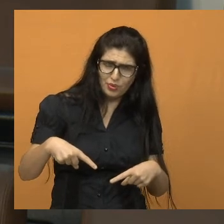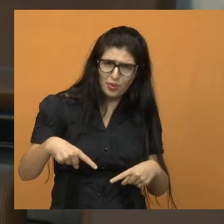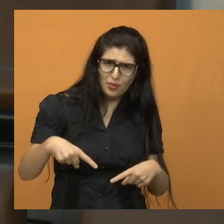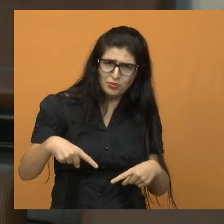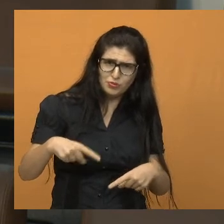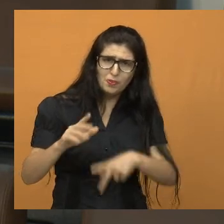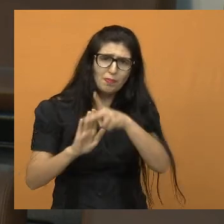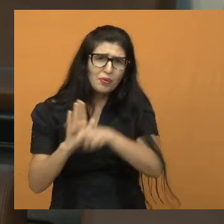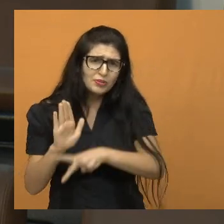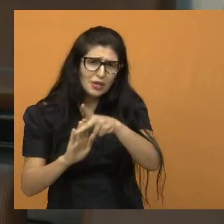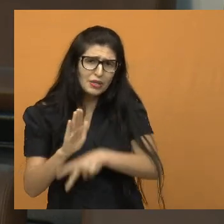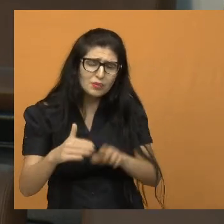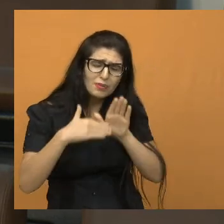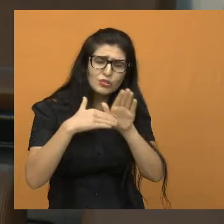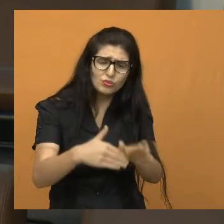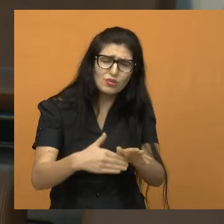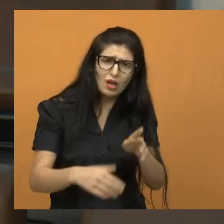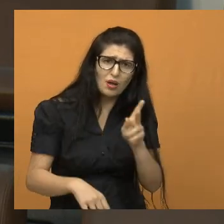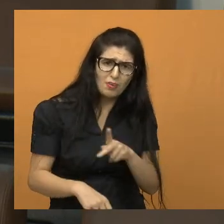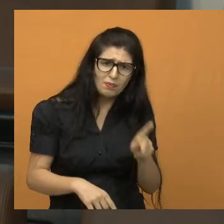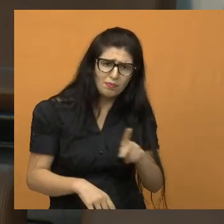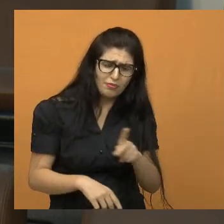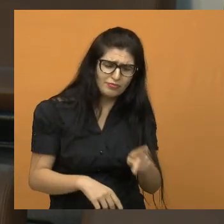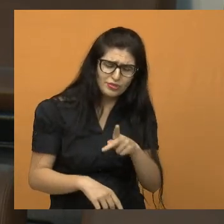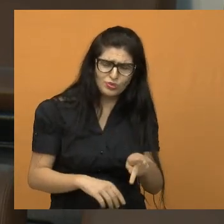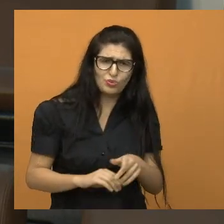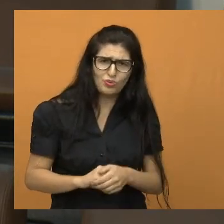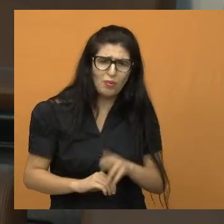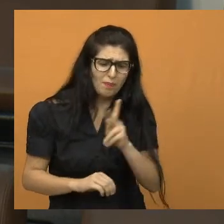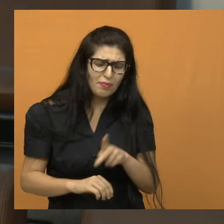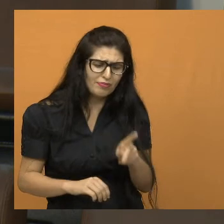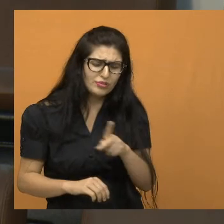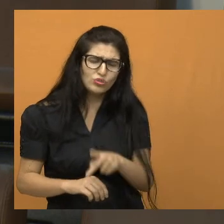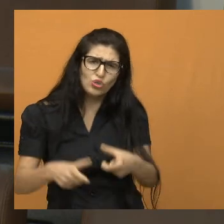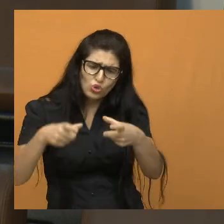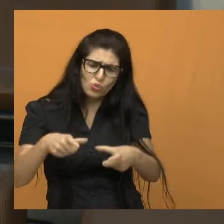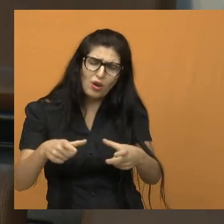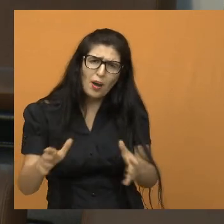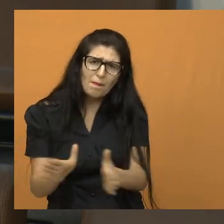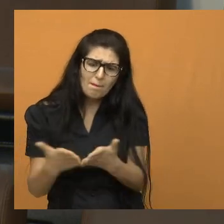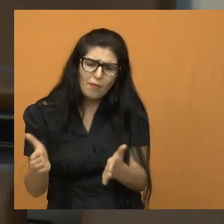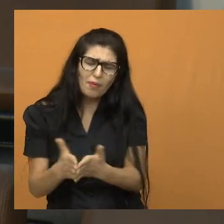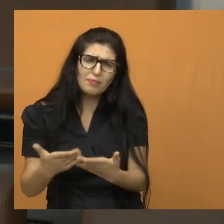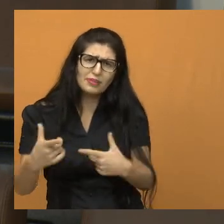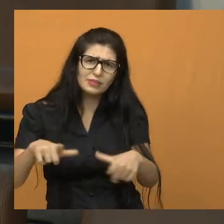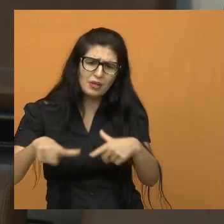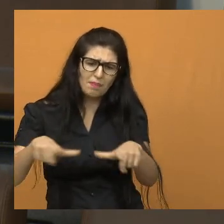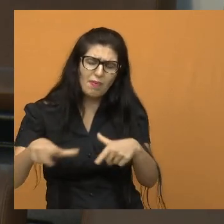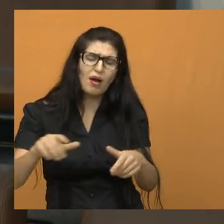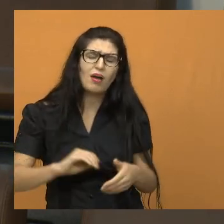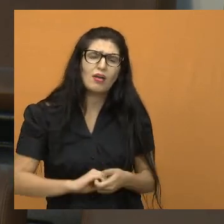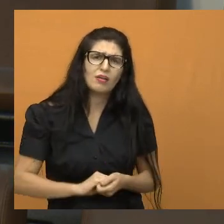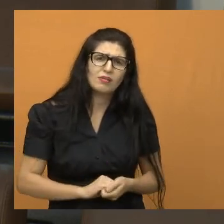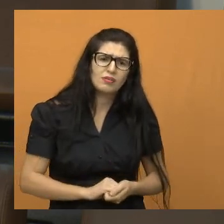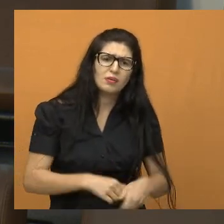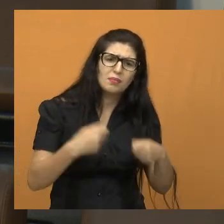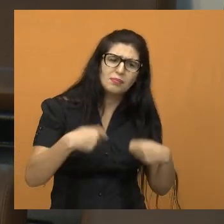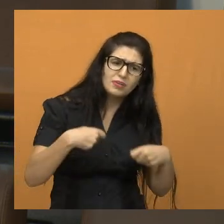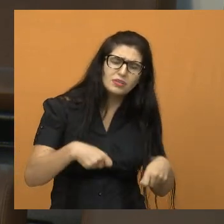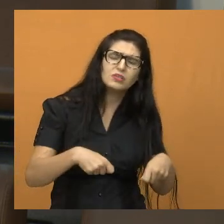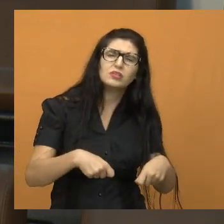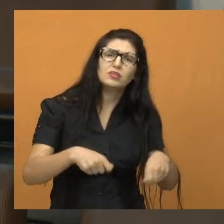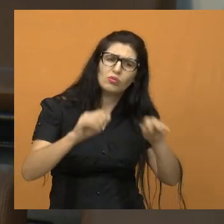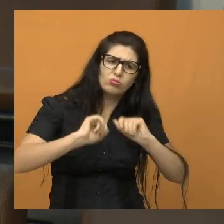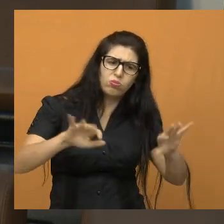professores, principalmente da periferia do município, a multiplicar essas ações